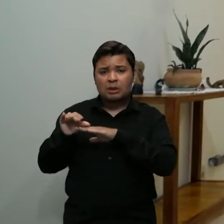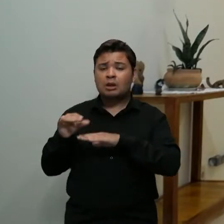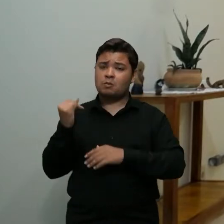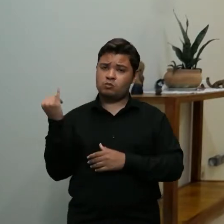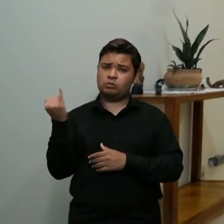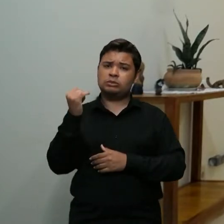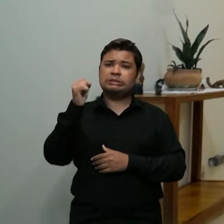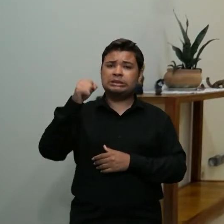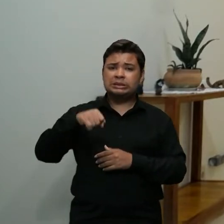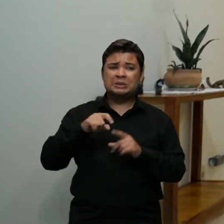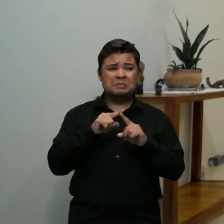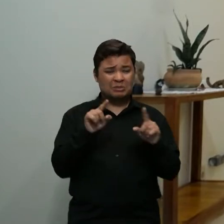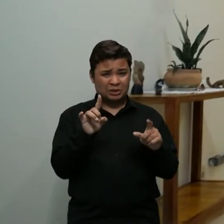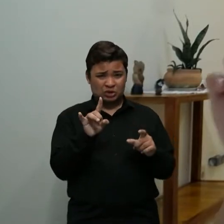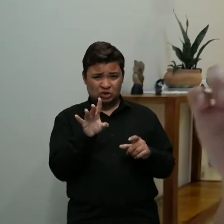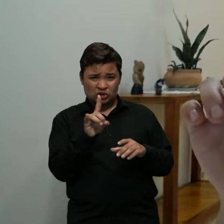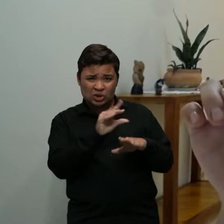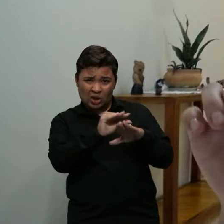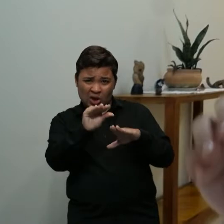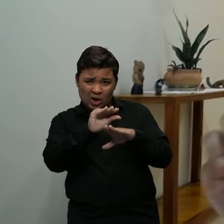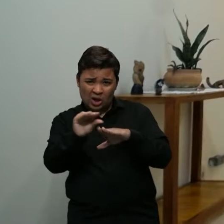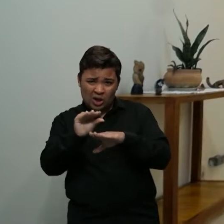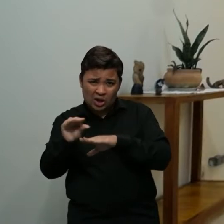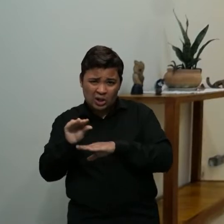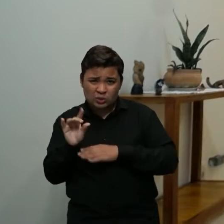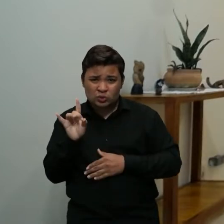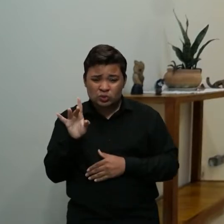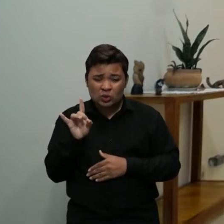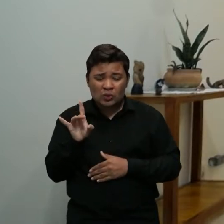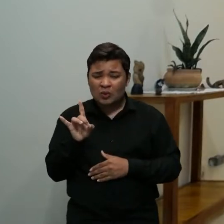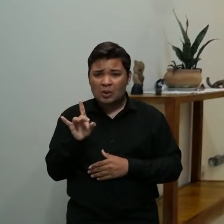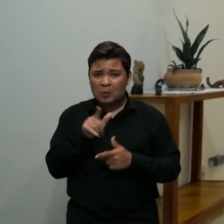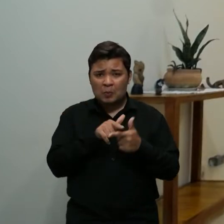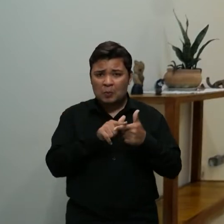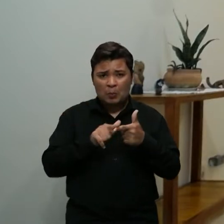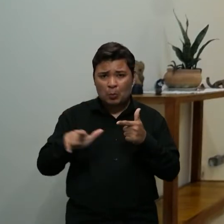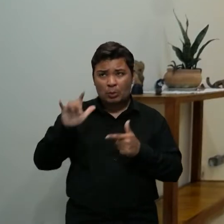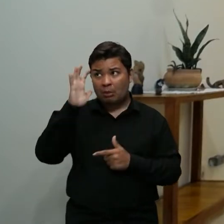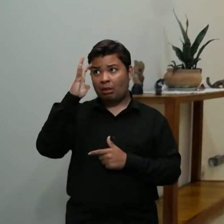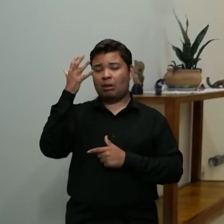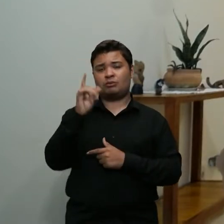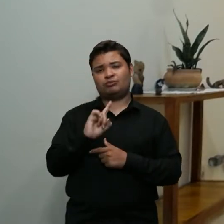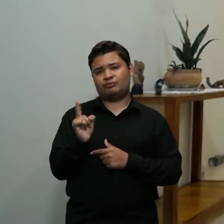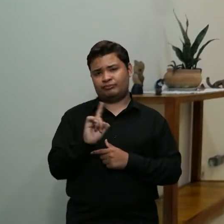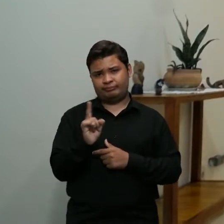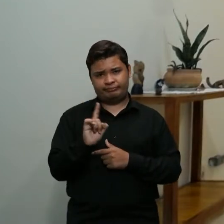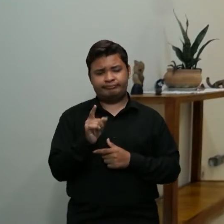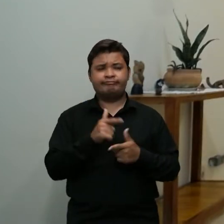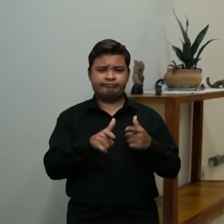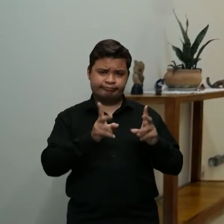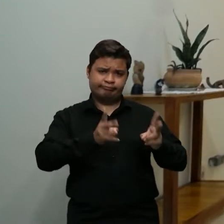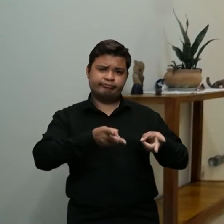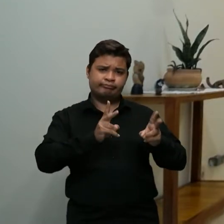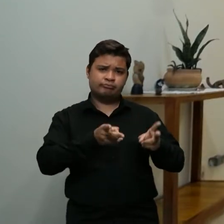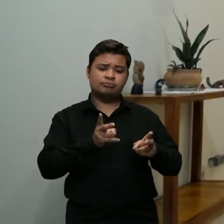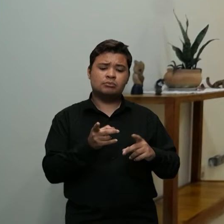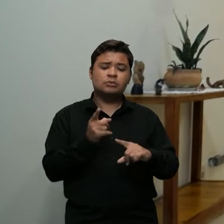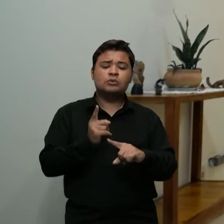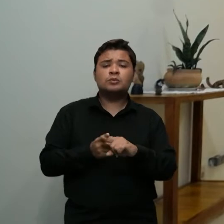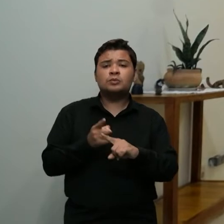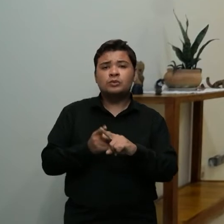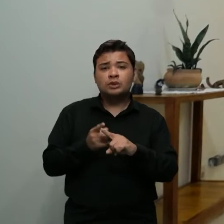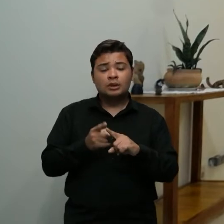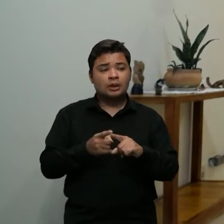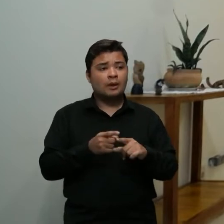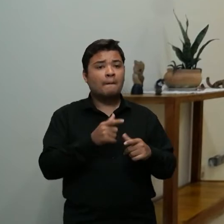importantes, sozinhos e atuando pontualmente, eles não resolvem a situação, porque eles não vão atuar na causa